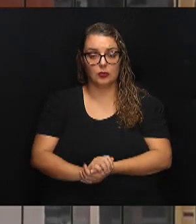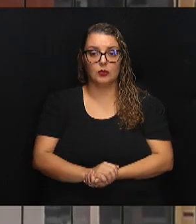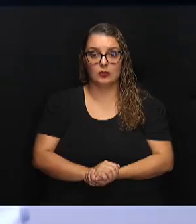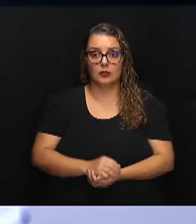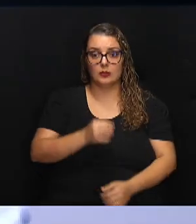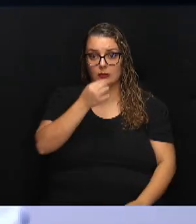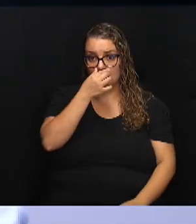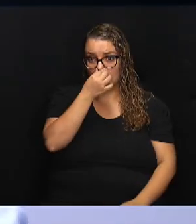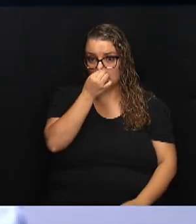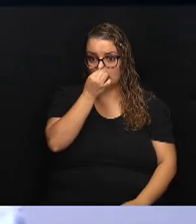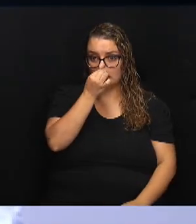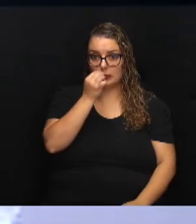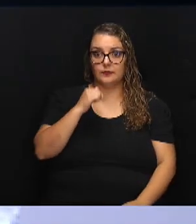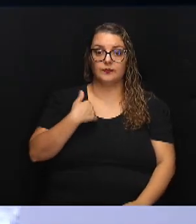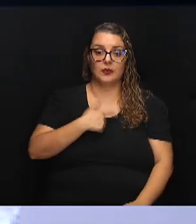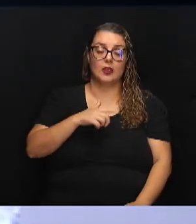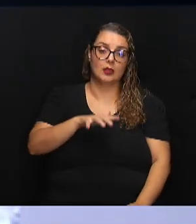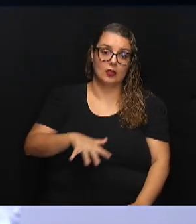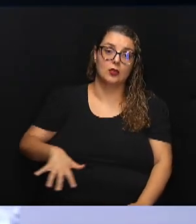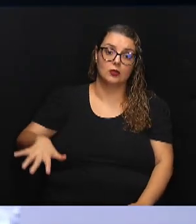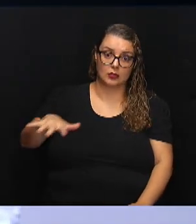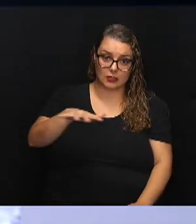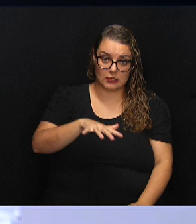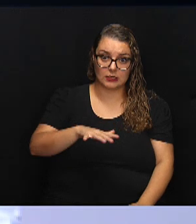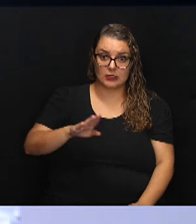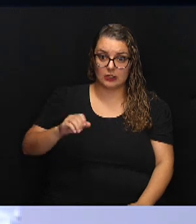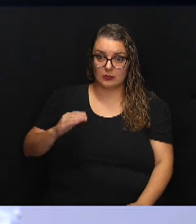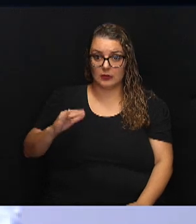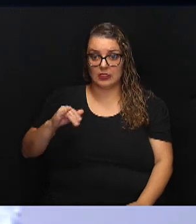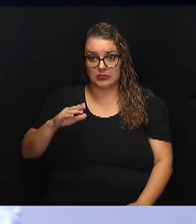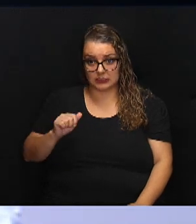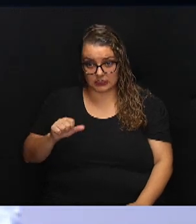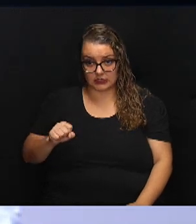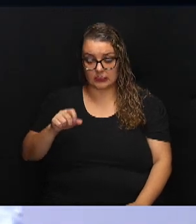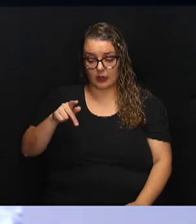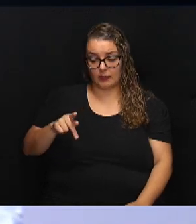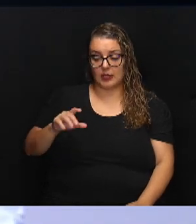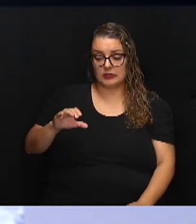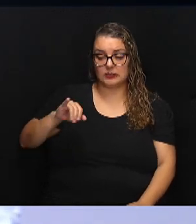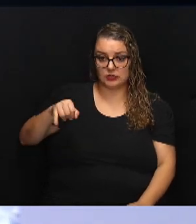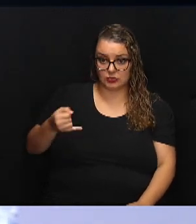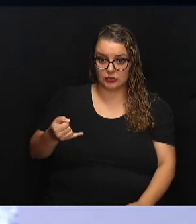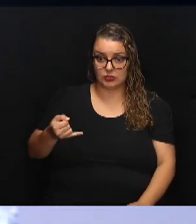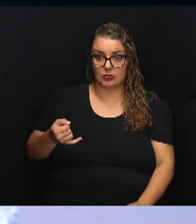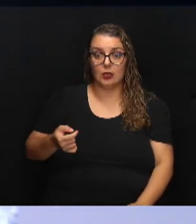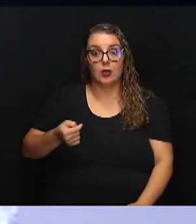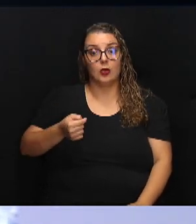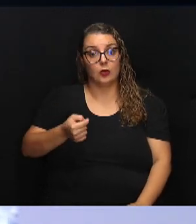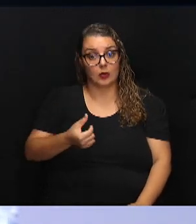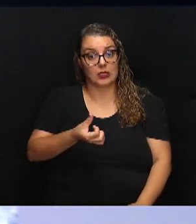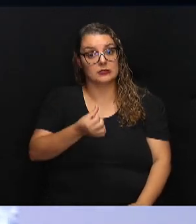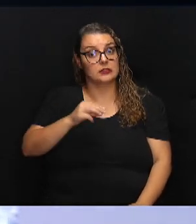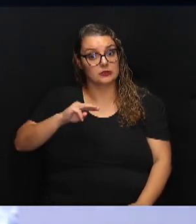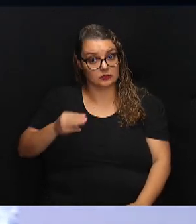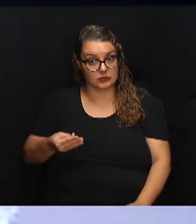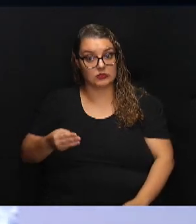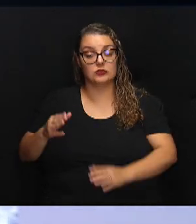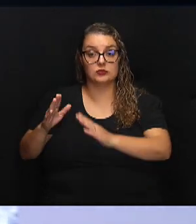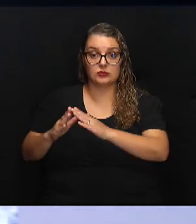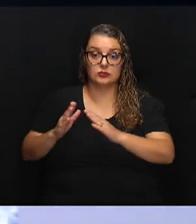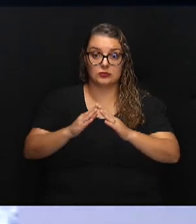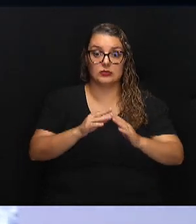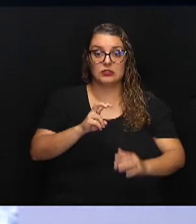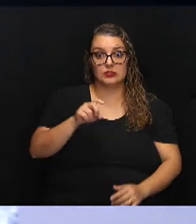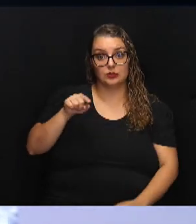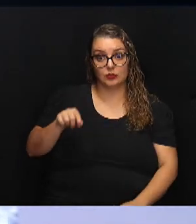A nossa região, aqui das bacias PCJ, ela já perfaz quase 6 milhões de habitantes, né? 5,8